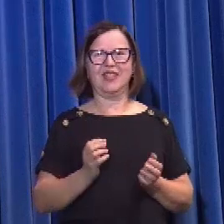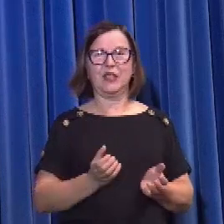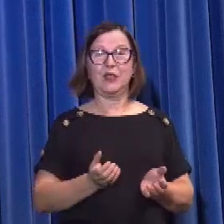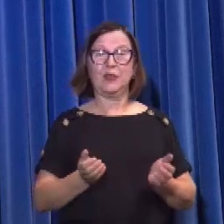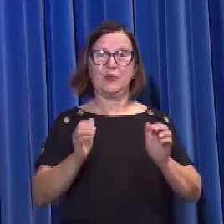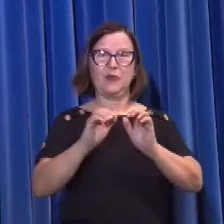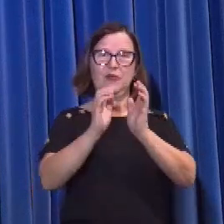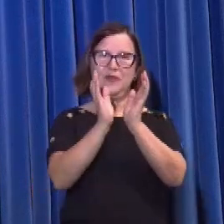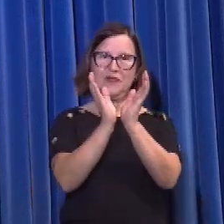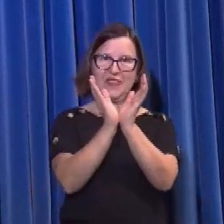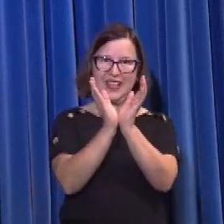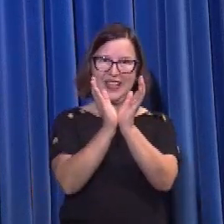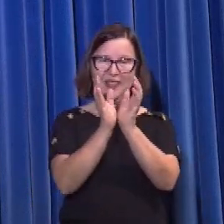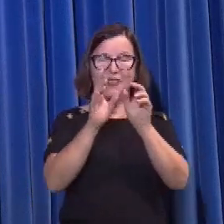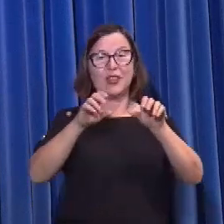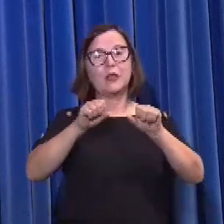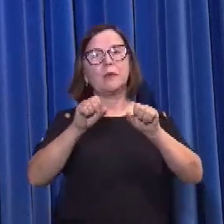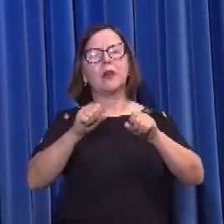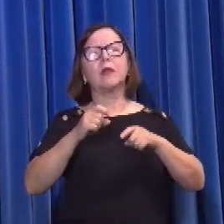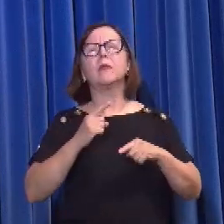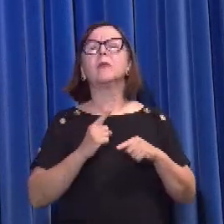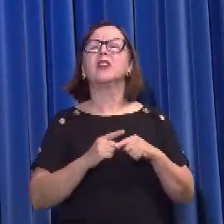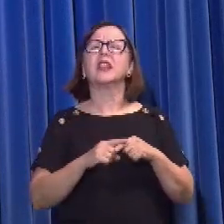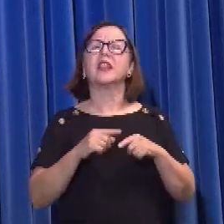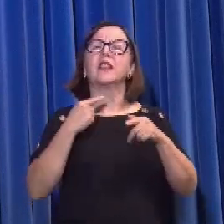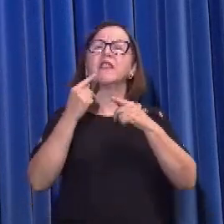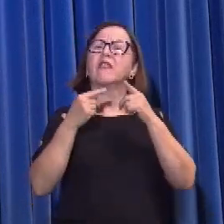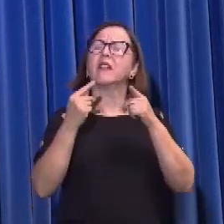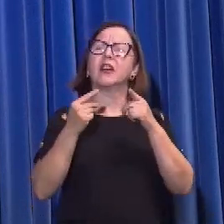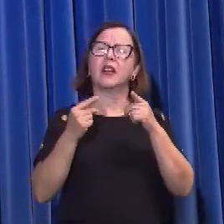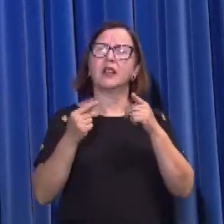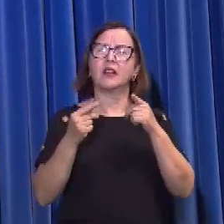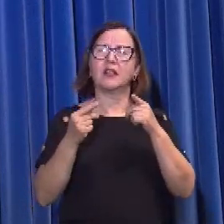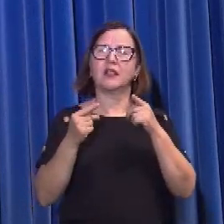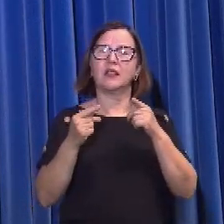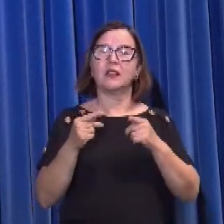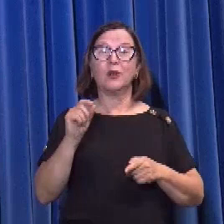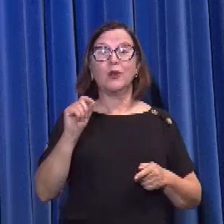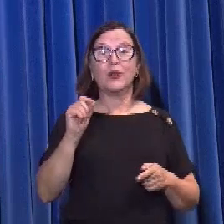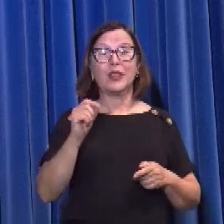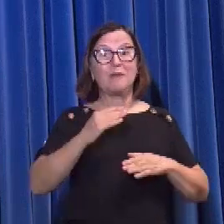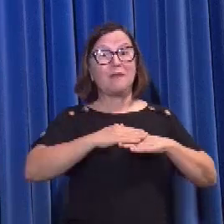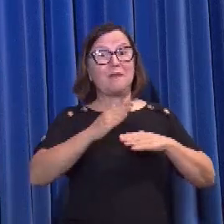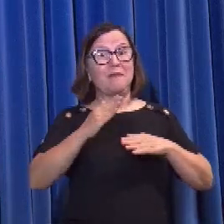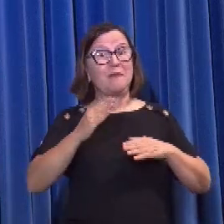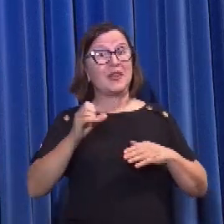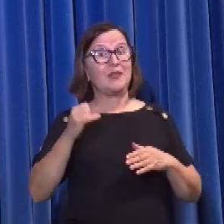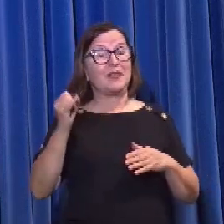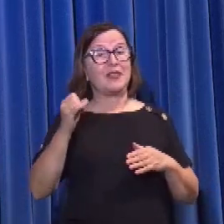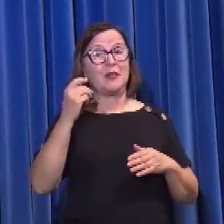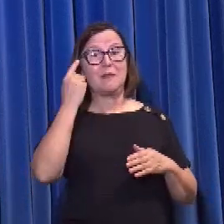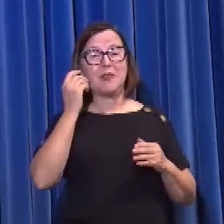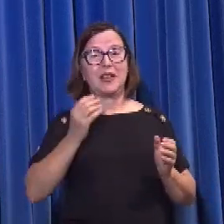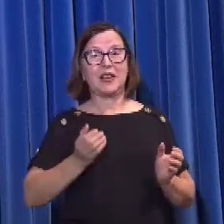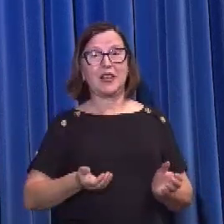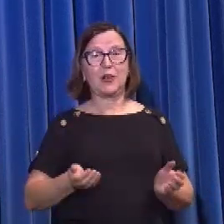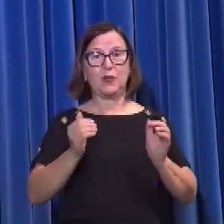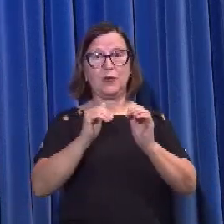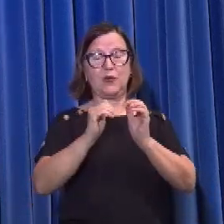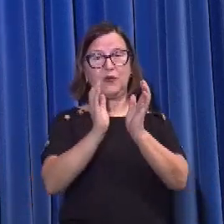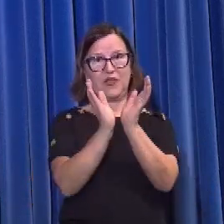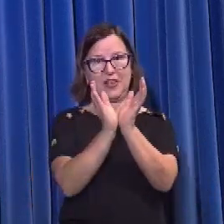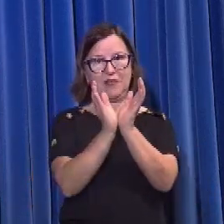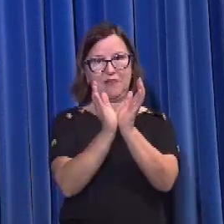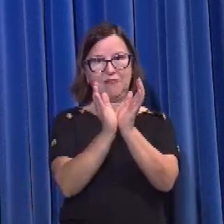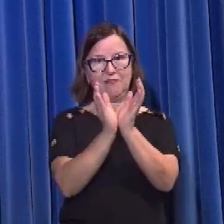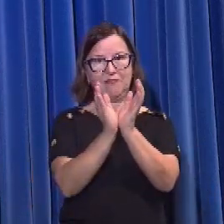E por que ele diz isso? O que é mais importante para um vaso? É ele estar limpo,